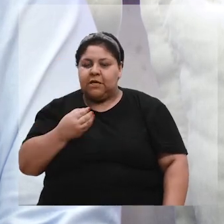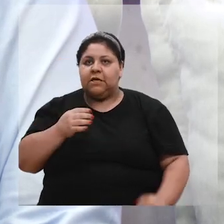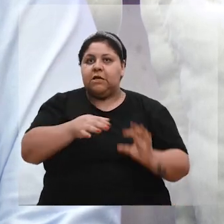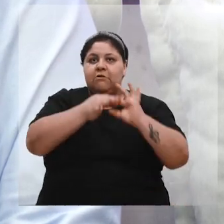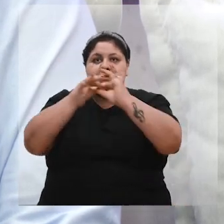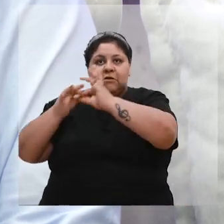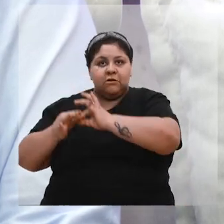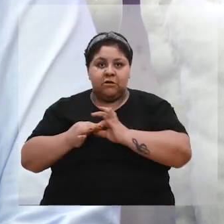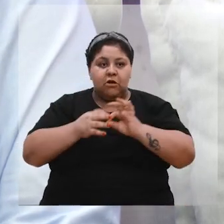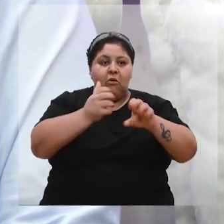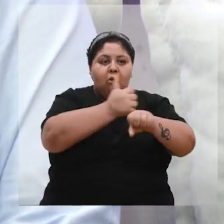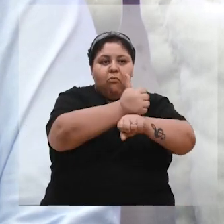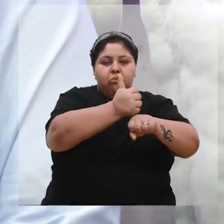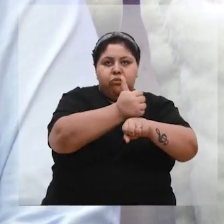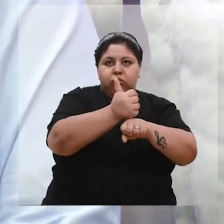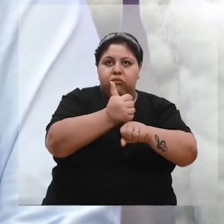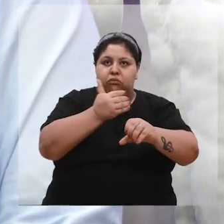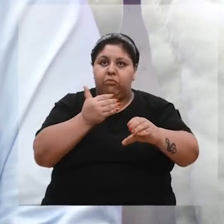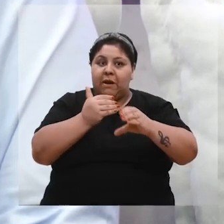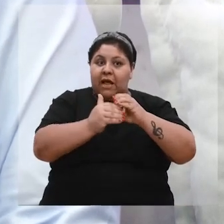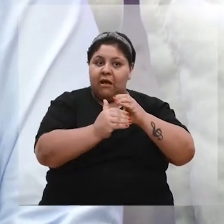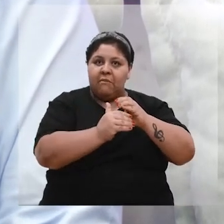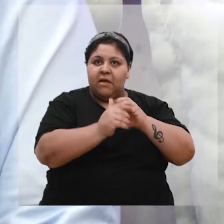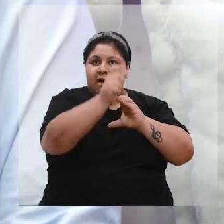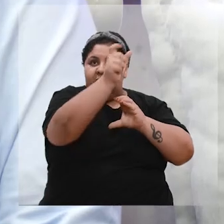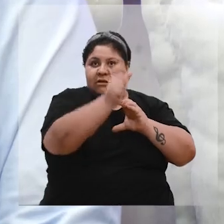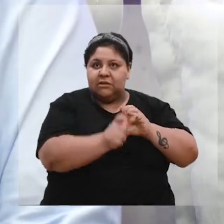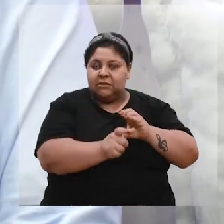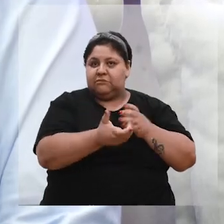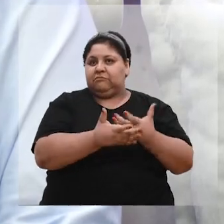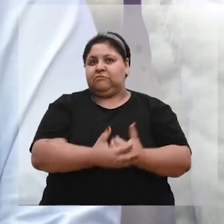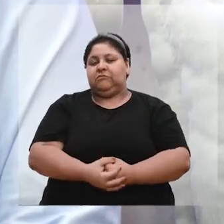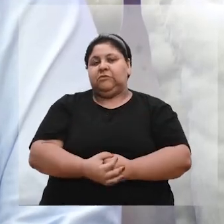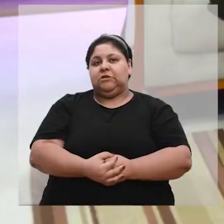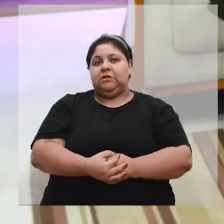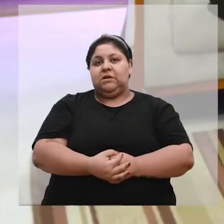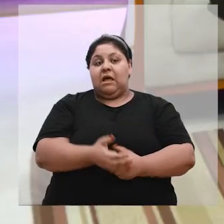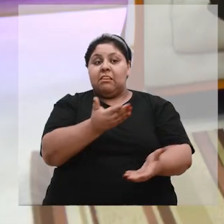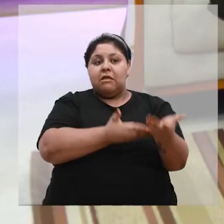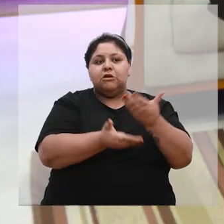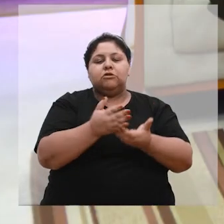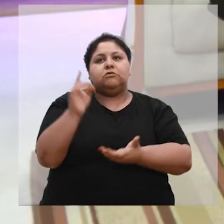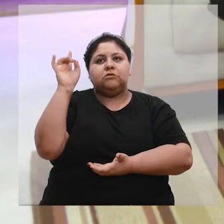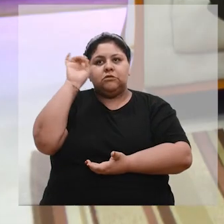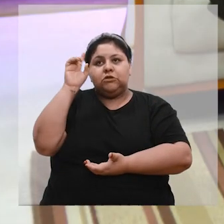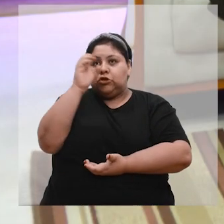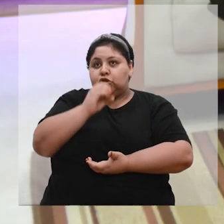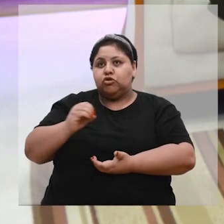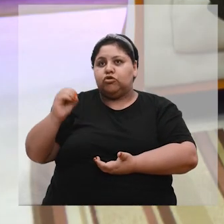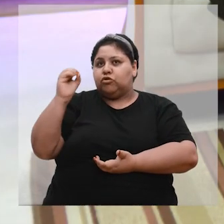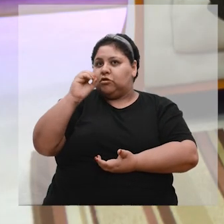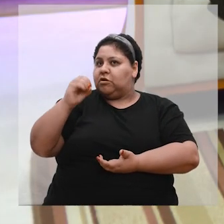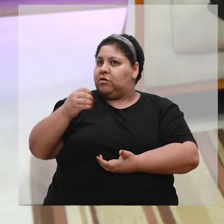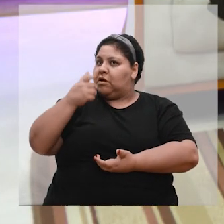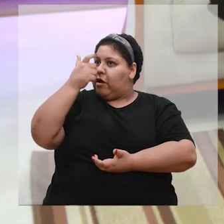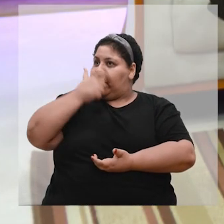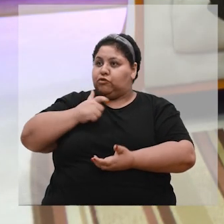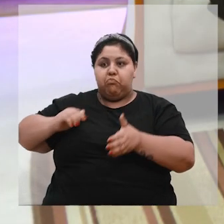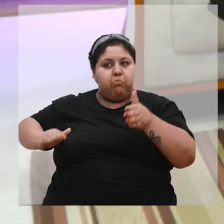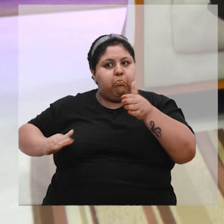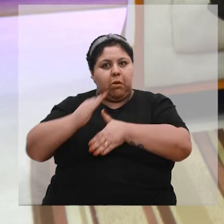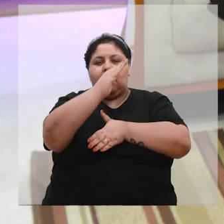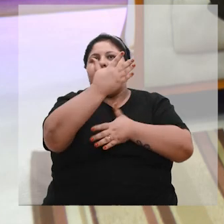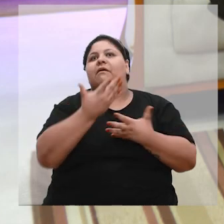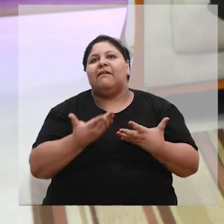né? Ter esse vínculo também com o mastologista para encaminhar, olha, o quanto antes. Exames de rotina, né? Isso, fazer os exames. E geralmente outubro deve ser